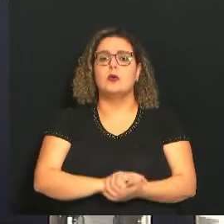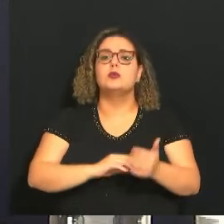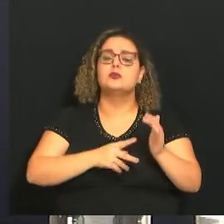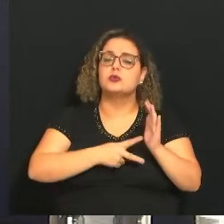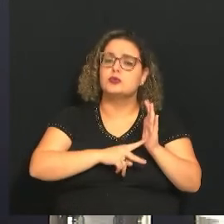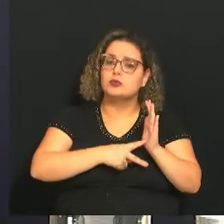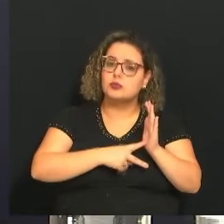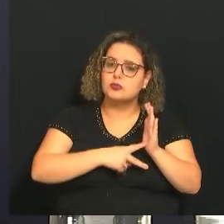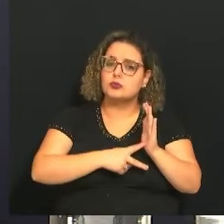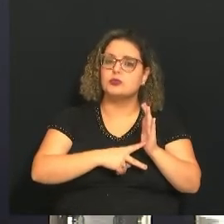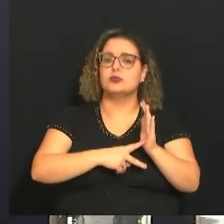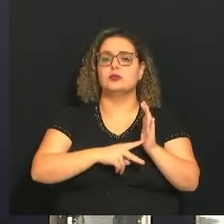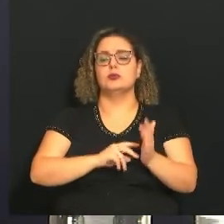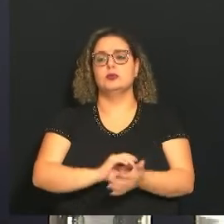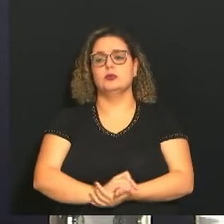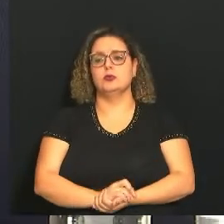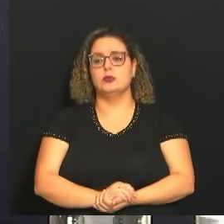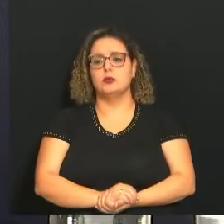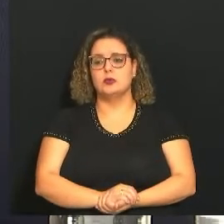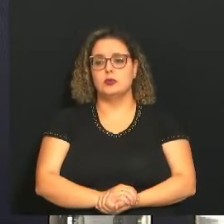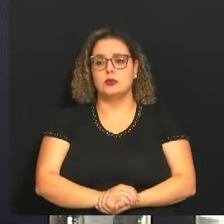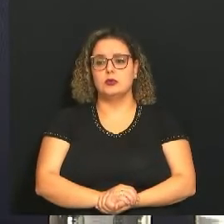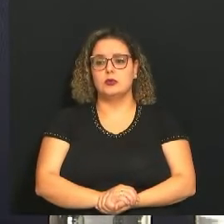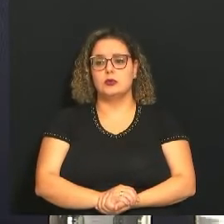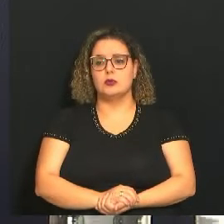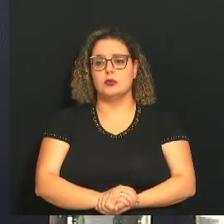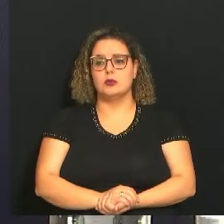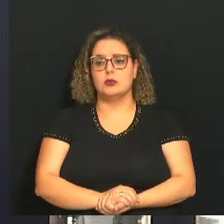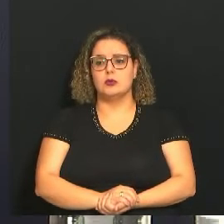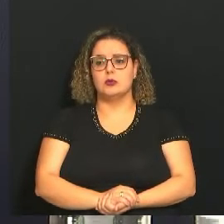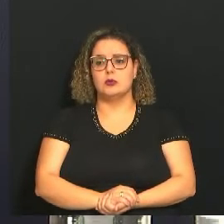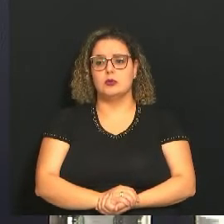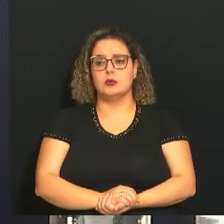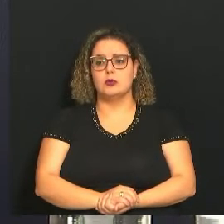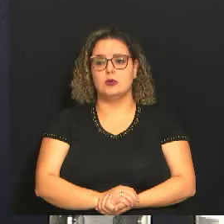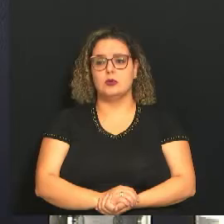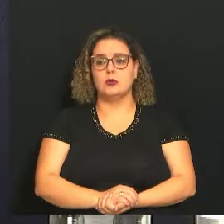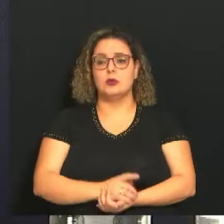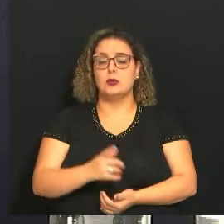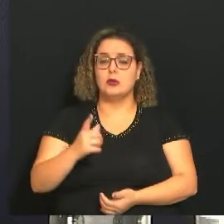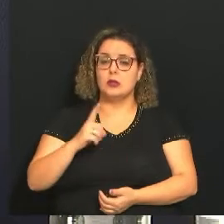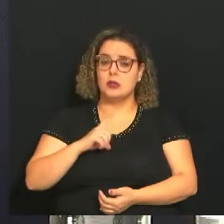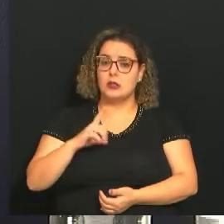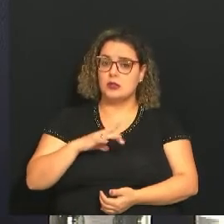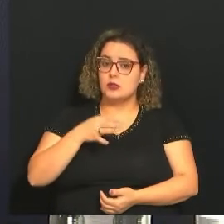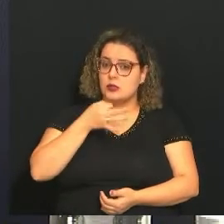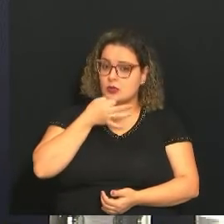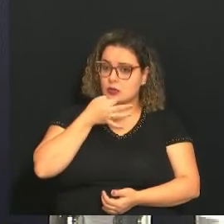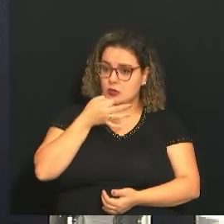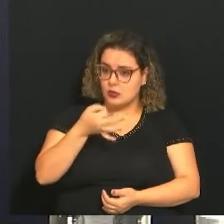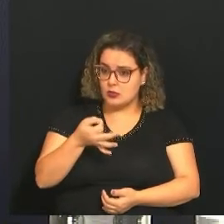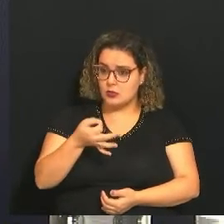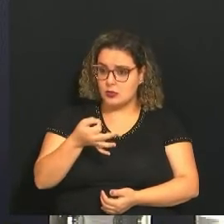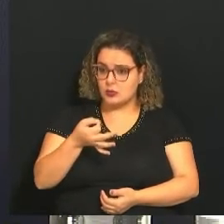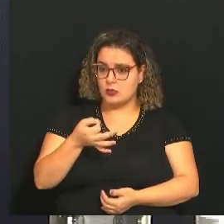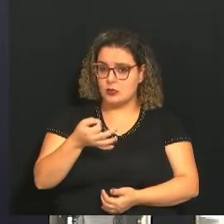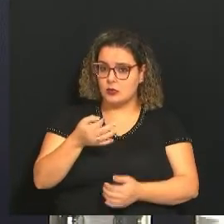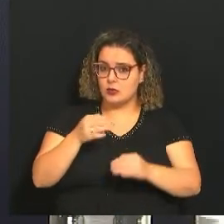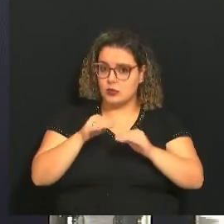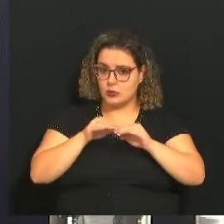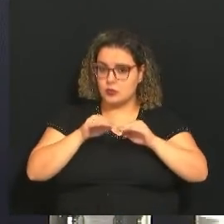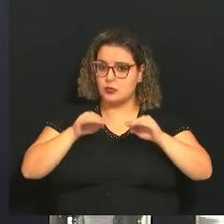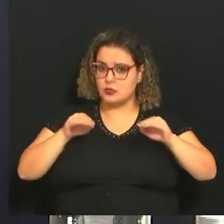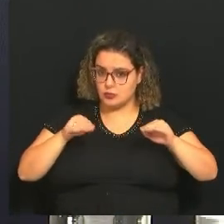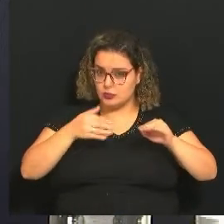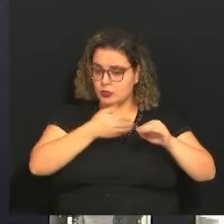direção sindical atualmente, que tem tido um posicionamento muito de alinhamento com o governo, né?